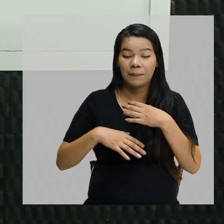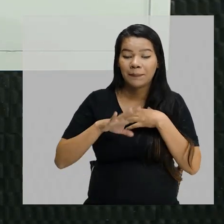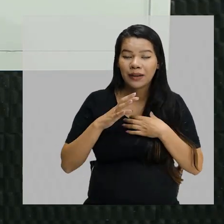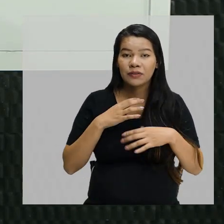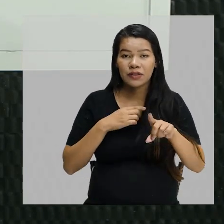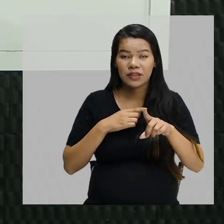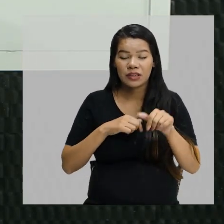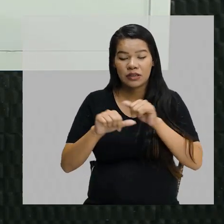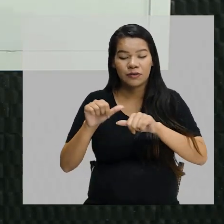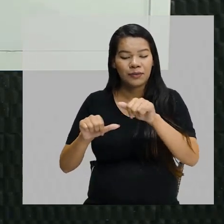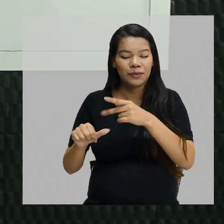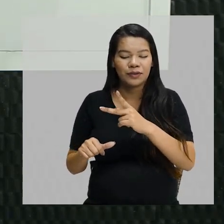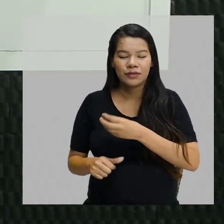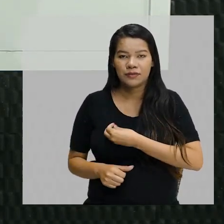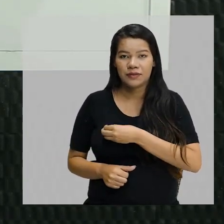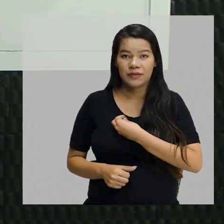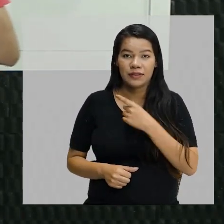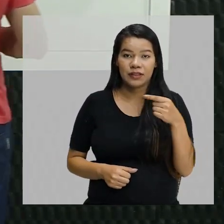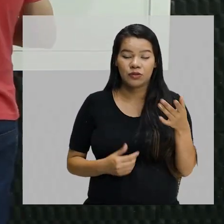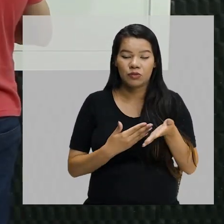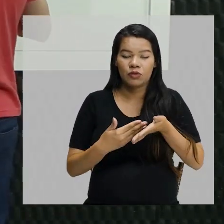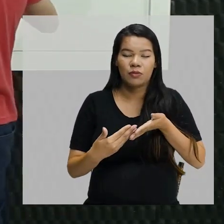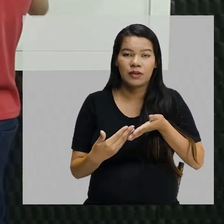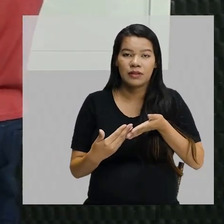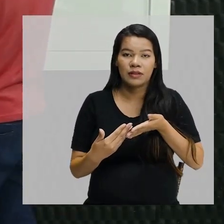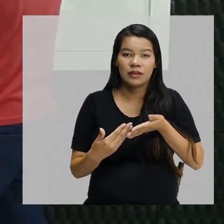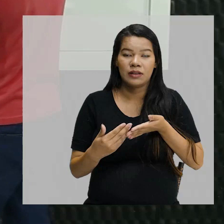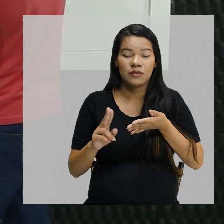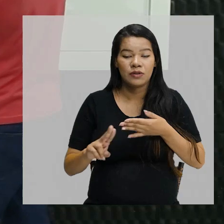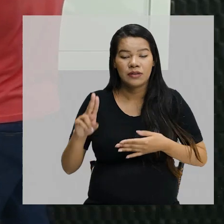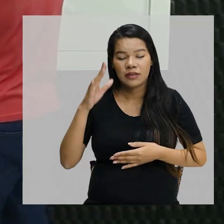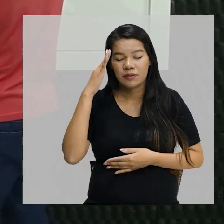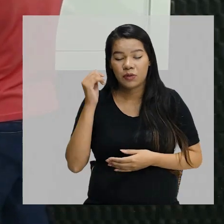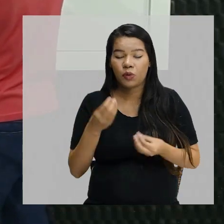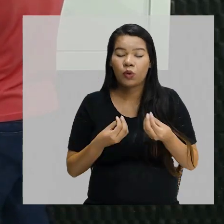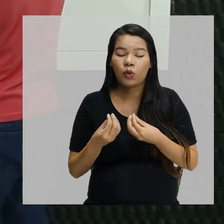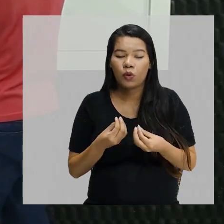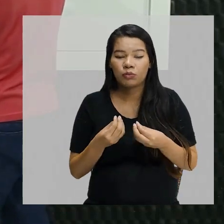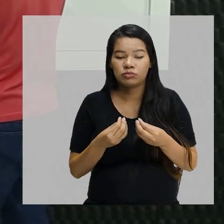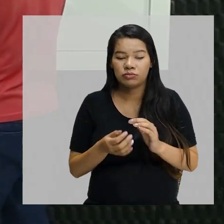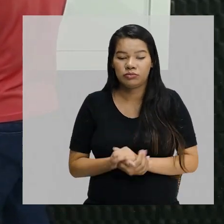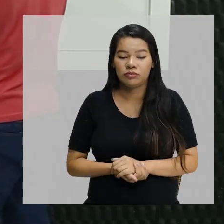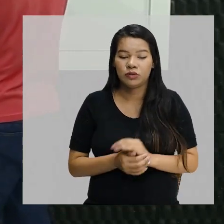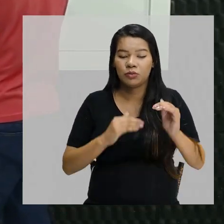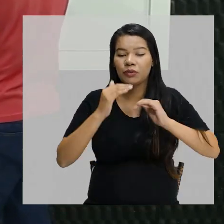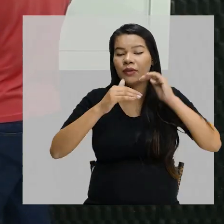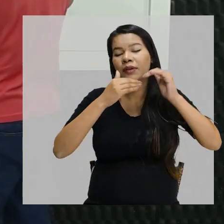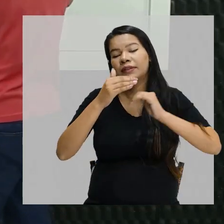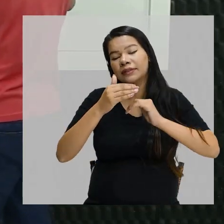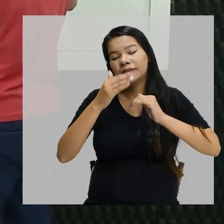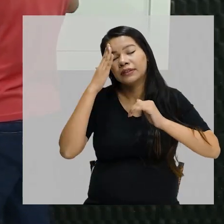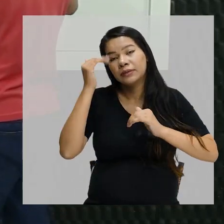em você transforma sua vida ok É daqui que se parte para a sabedoria como é que se constitui então o processo da sabedoria